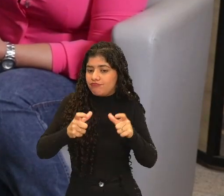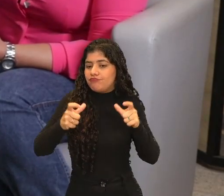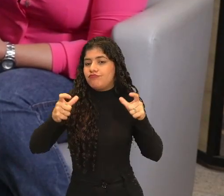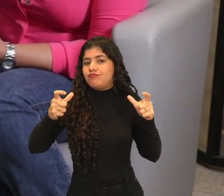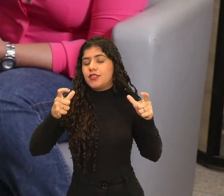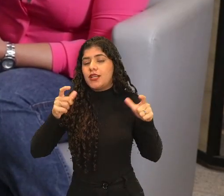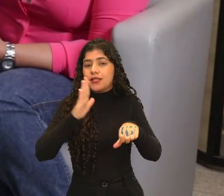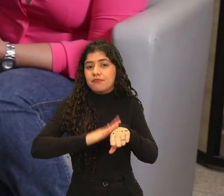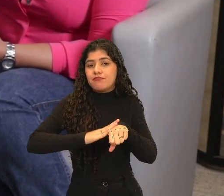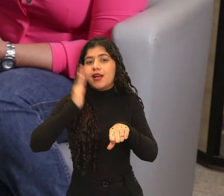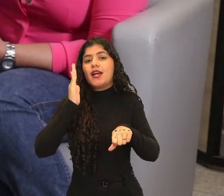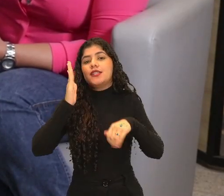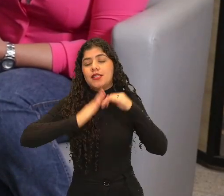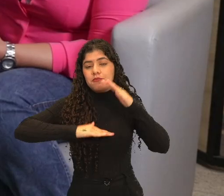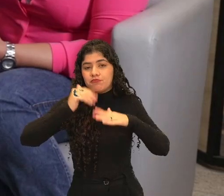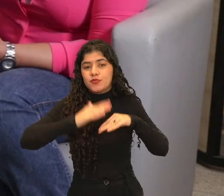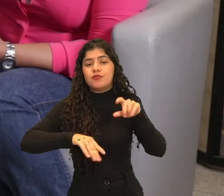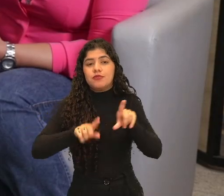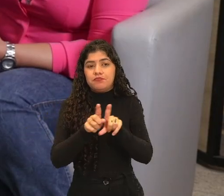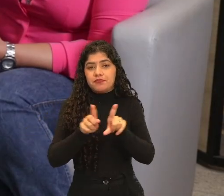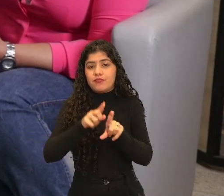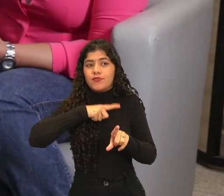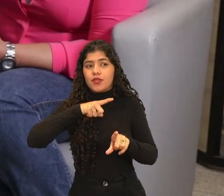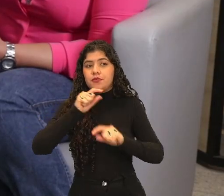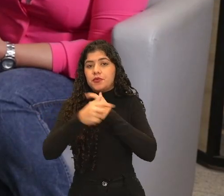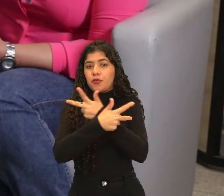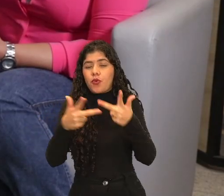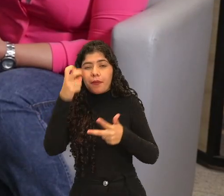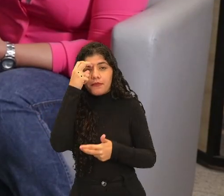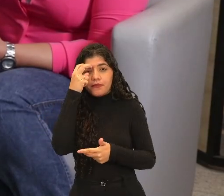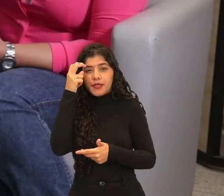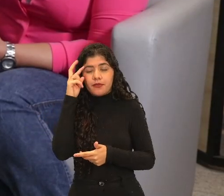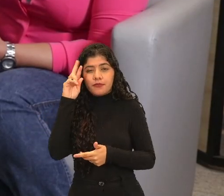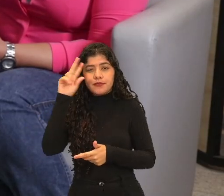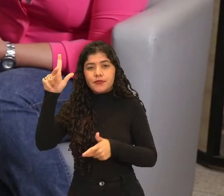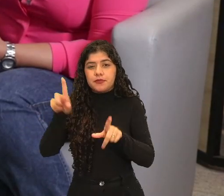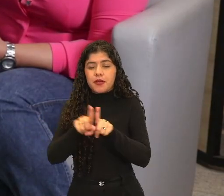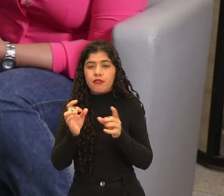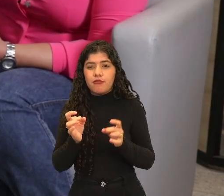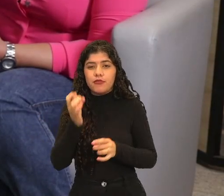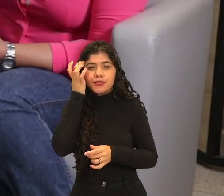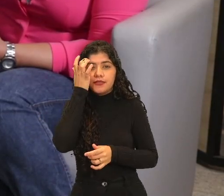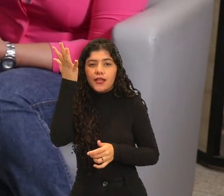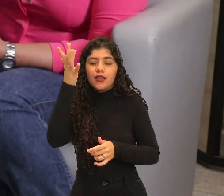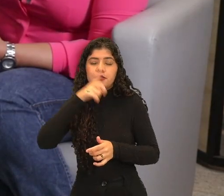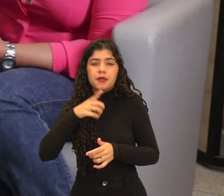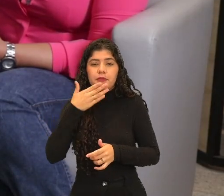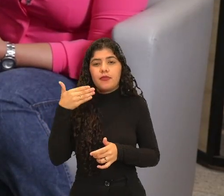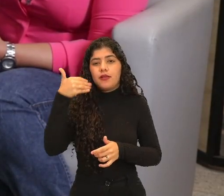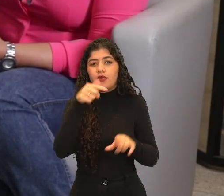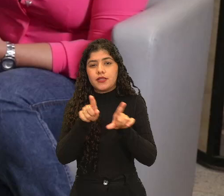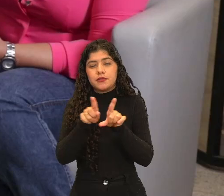de profissionais para que se torne uma facilidade maior de acesso, que essa fila ande